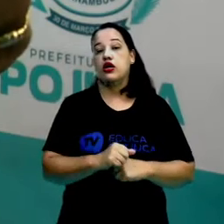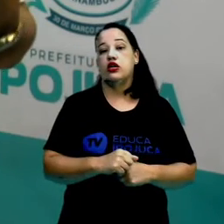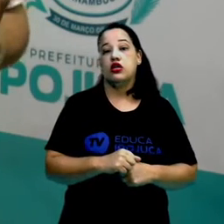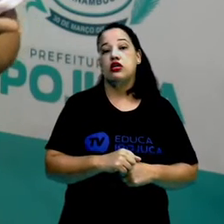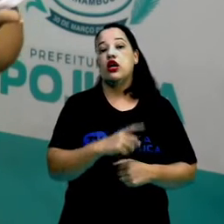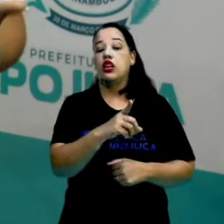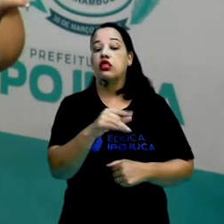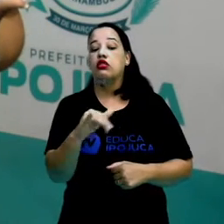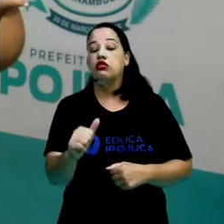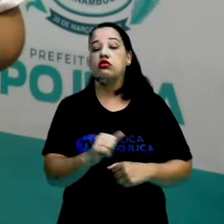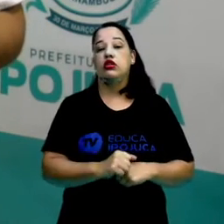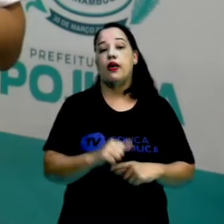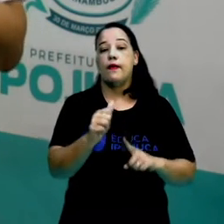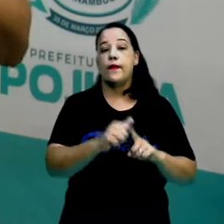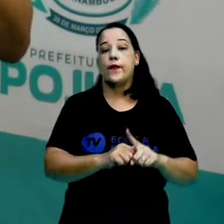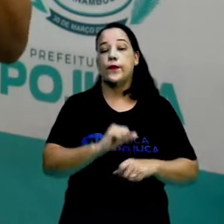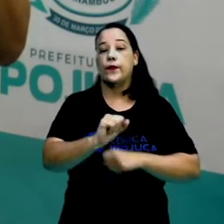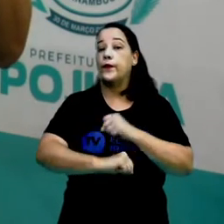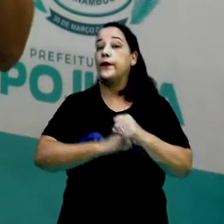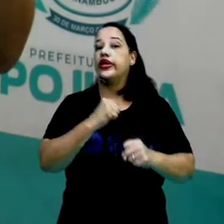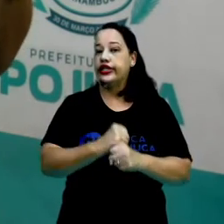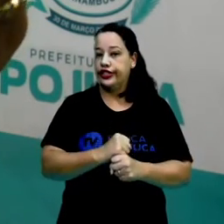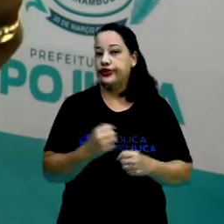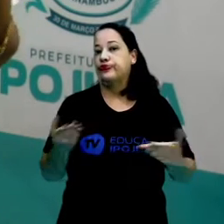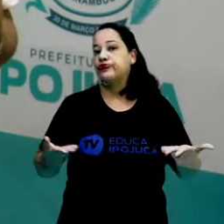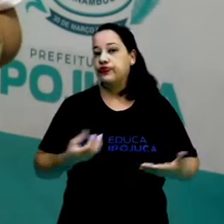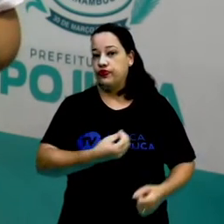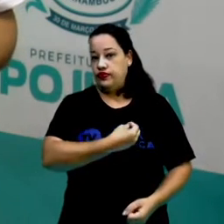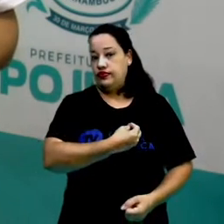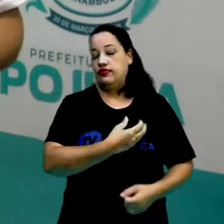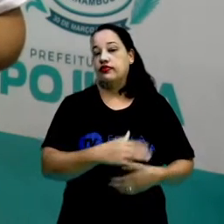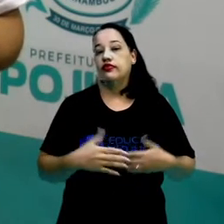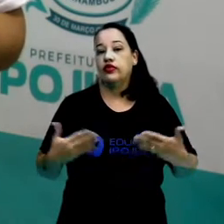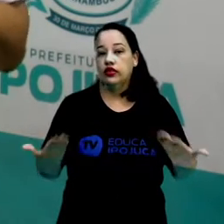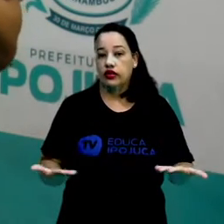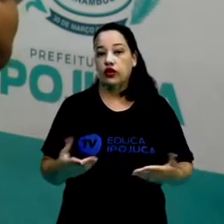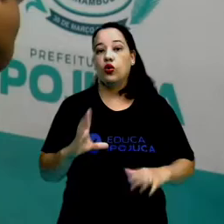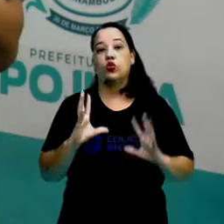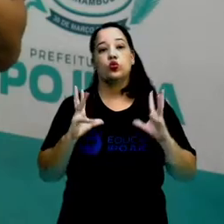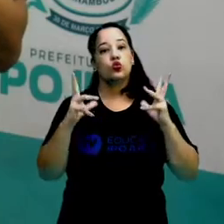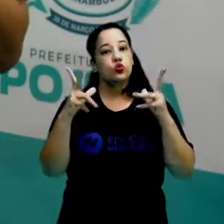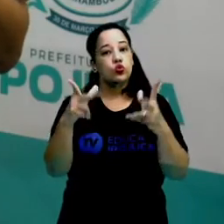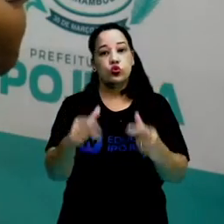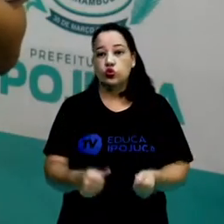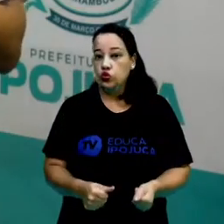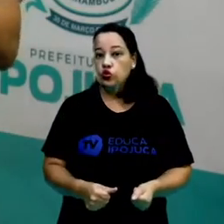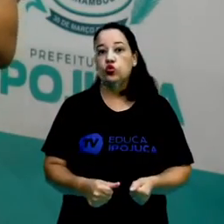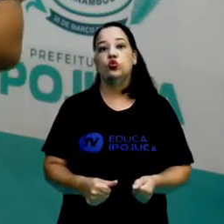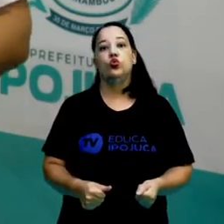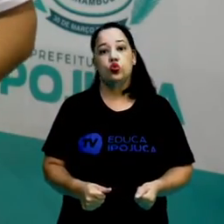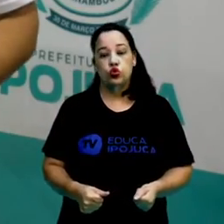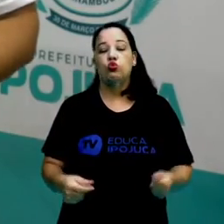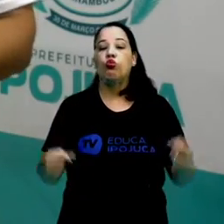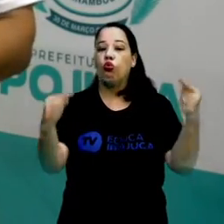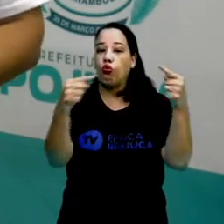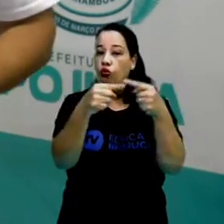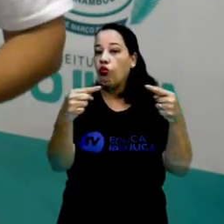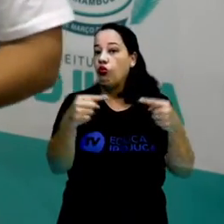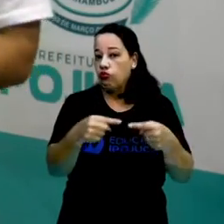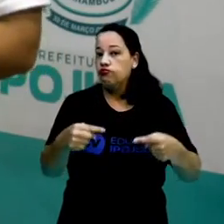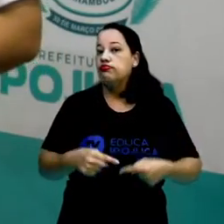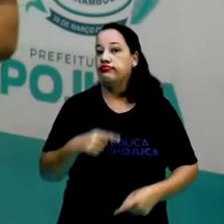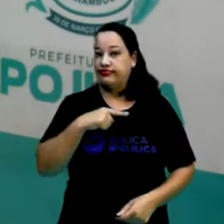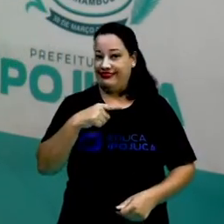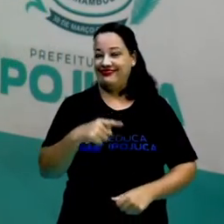mês e ano que estamos convivendo. Então, toda essa configuração de medida de tempo está uma condição atrelada à